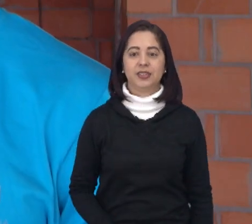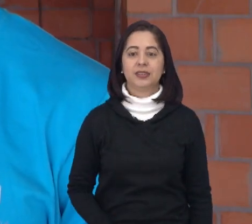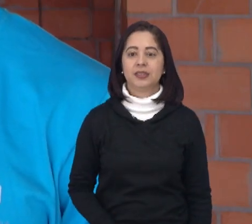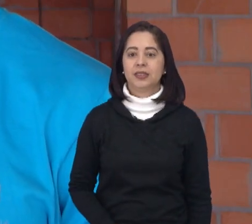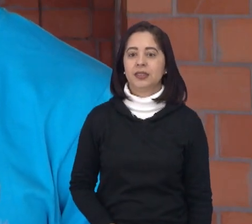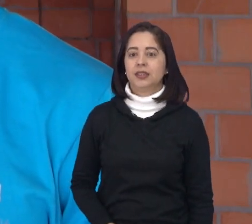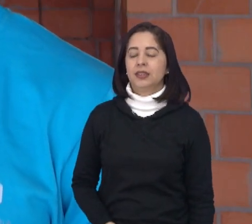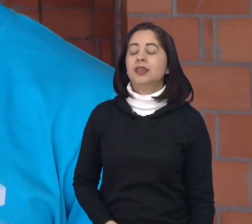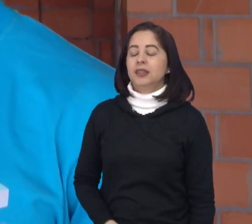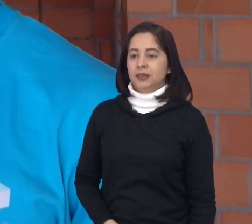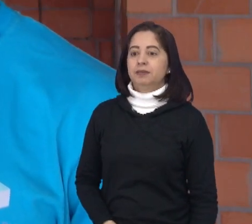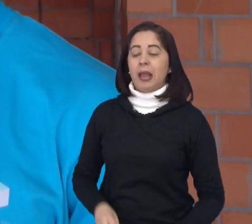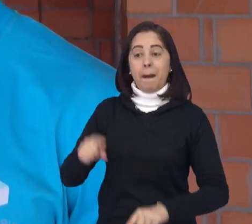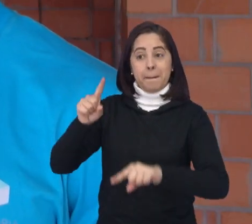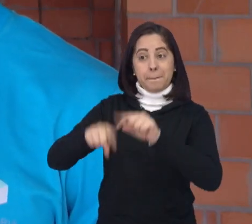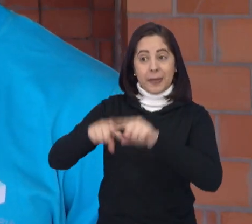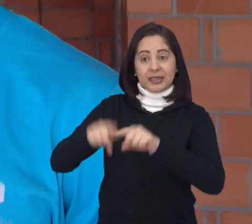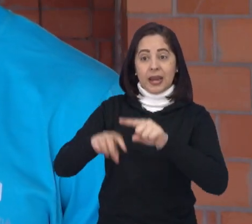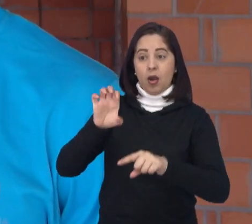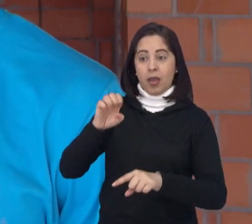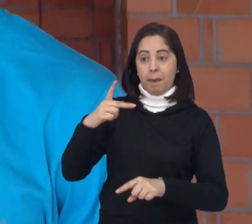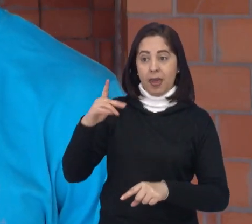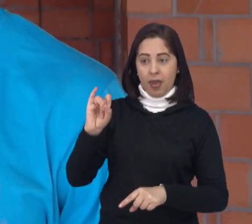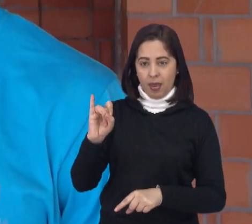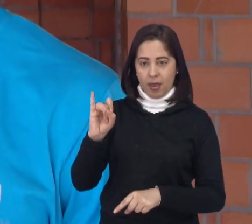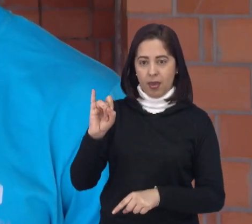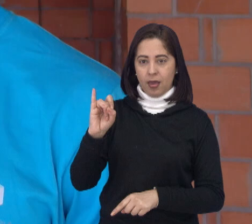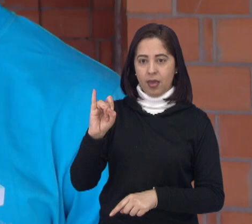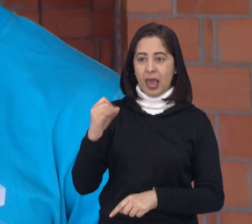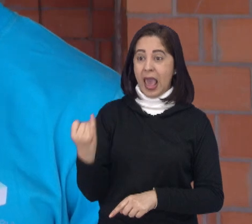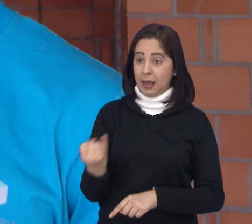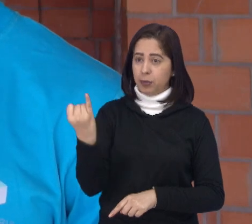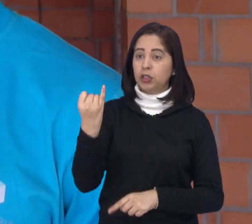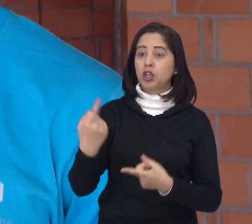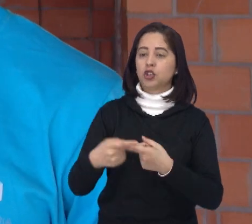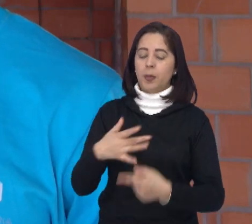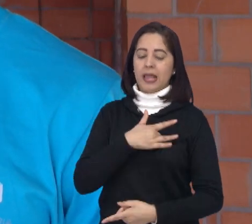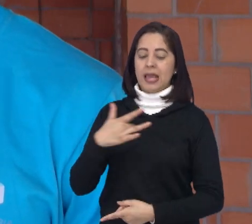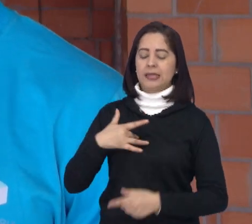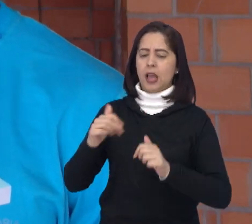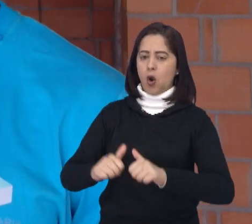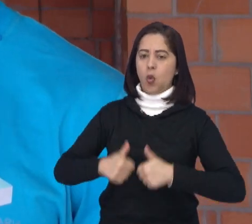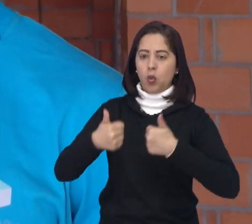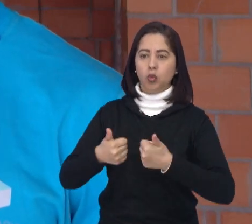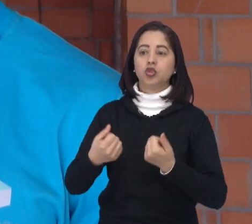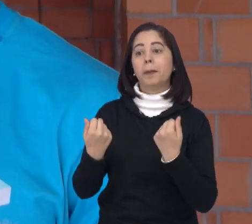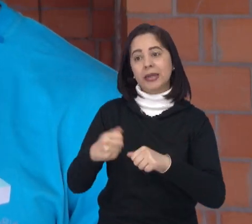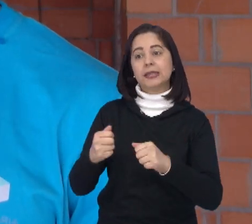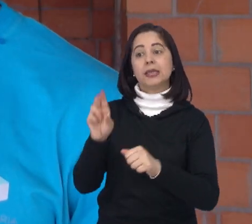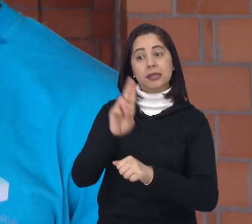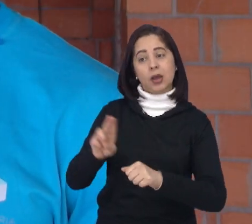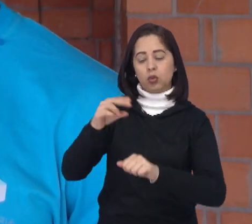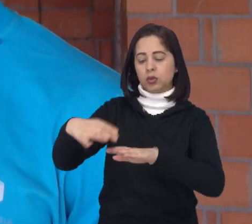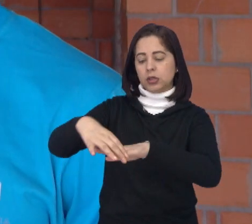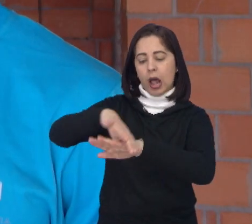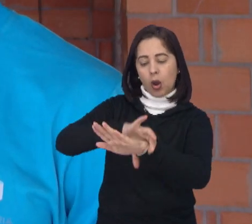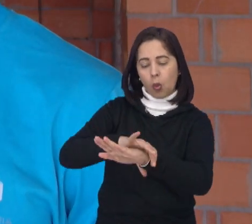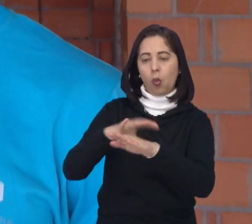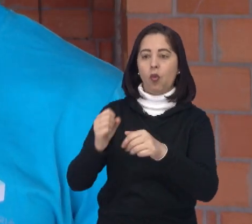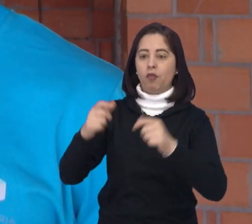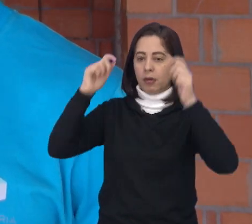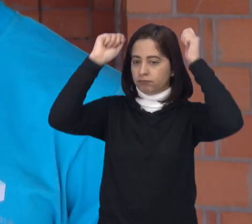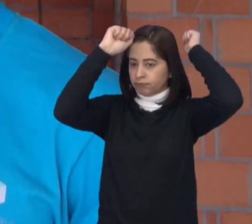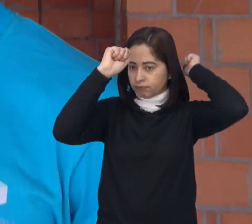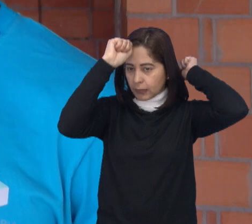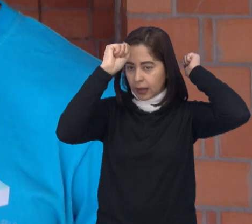EPI, eu acredito que seja para a nossa saúde mesmo. Tanto a luva, tanto o capacete. A obra em si